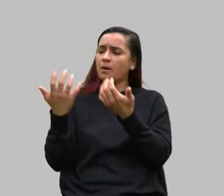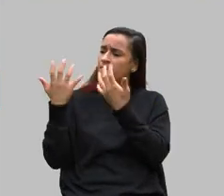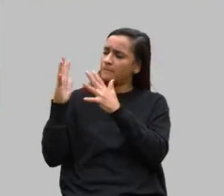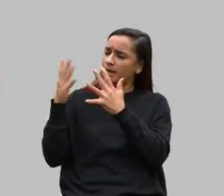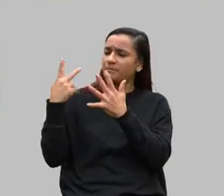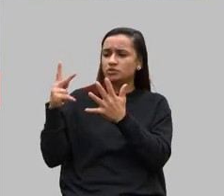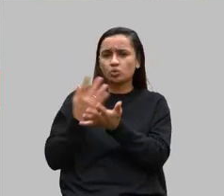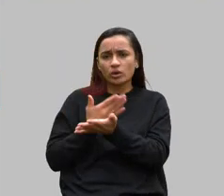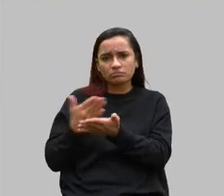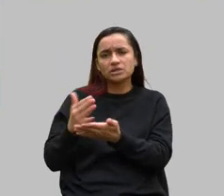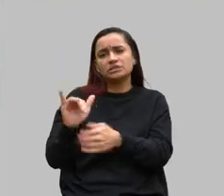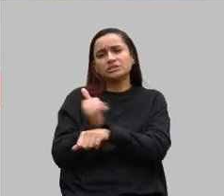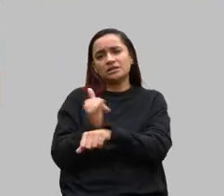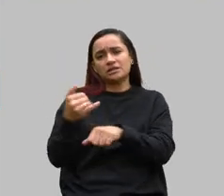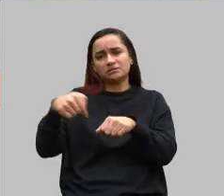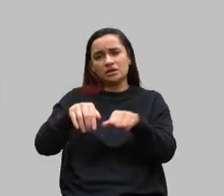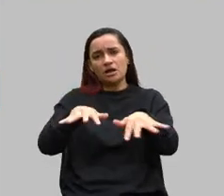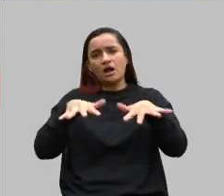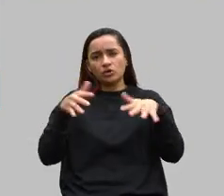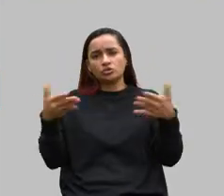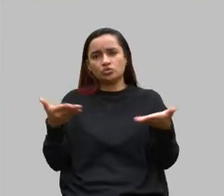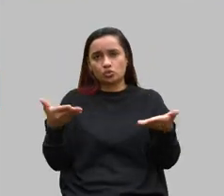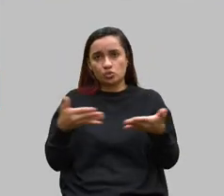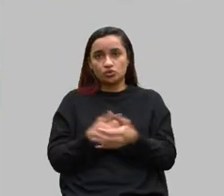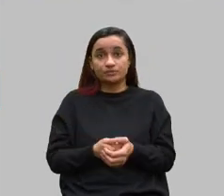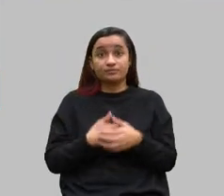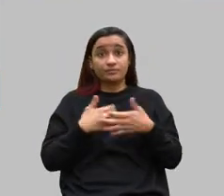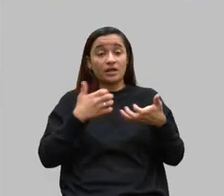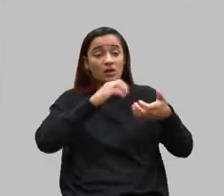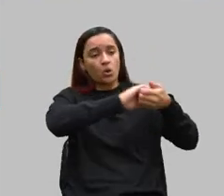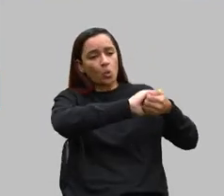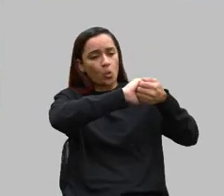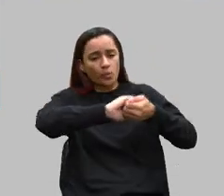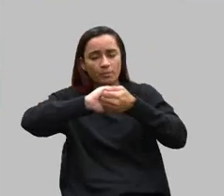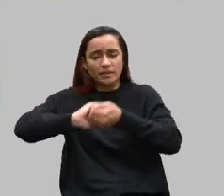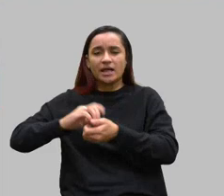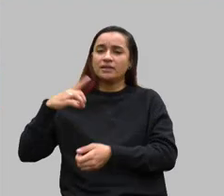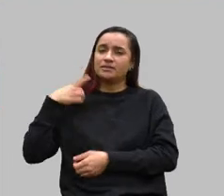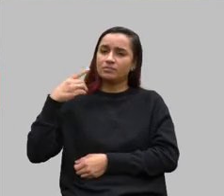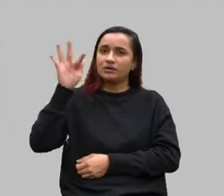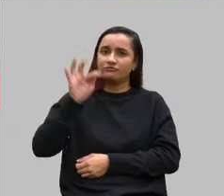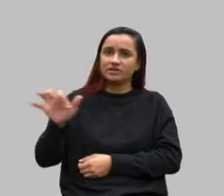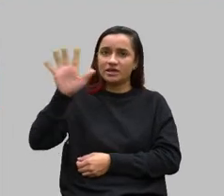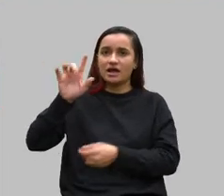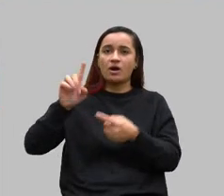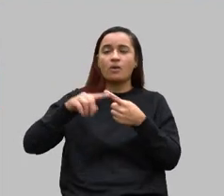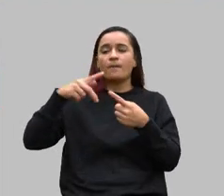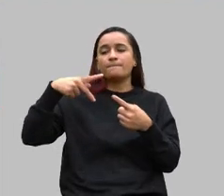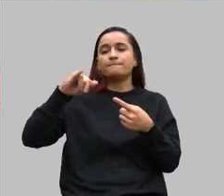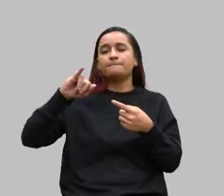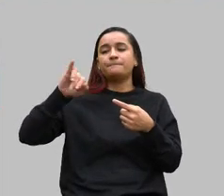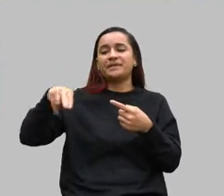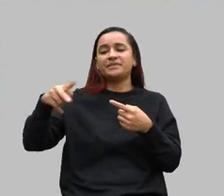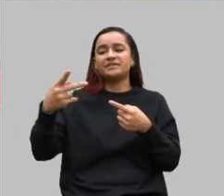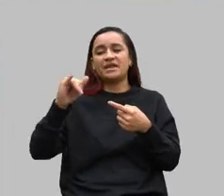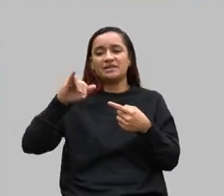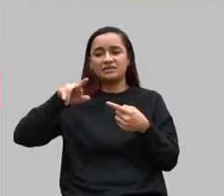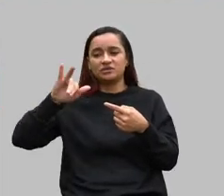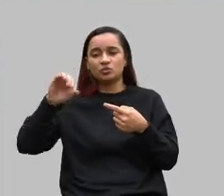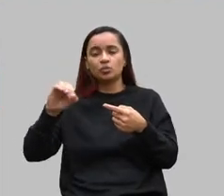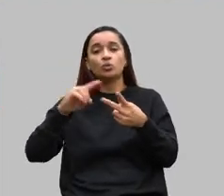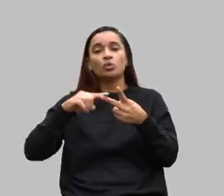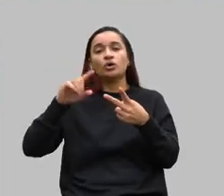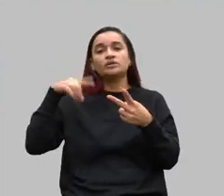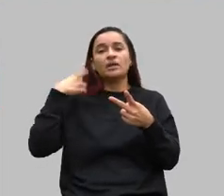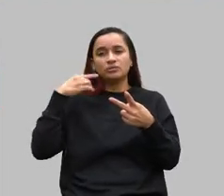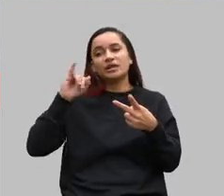iniciativa por essa audiência de hoje cumprimento aqui né os deputados federais penio e delegado ion né pela parceria por terem